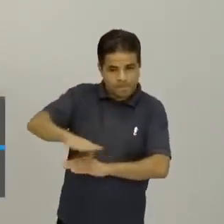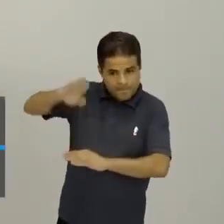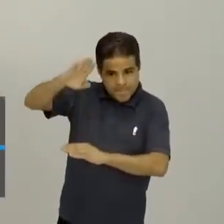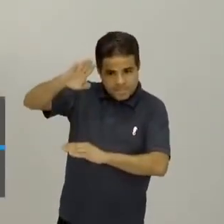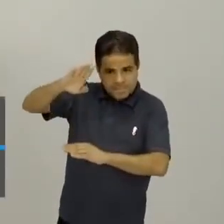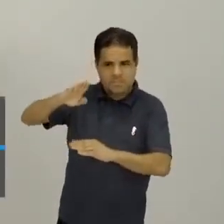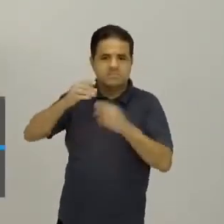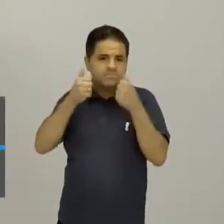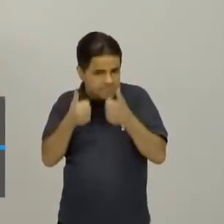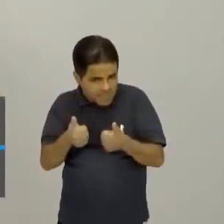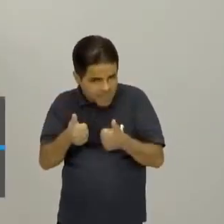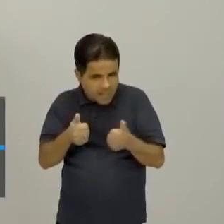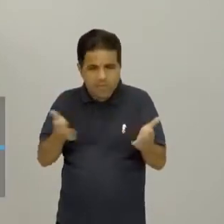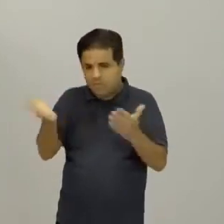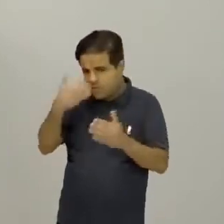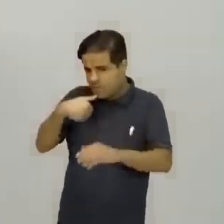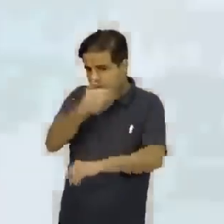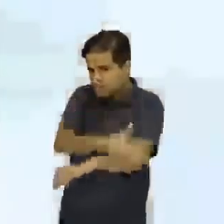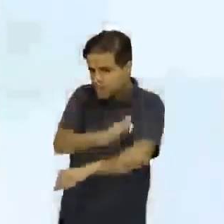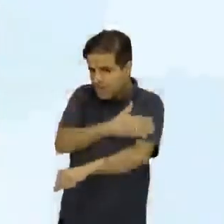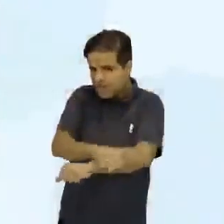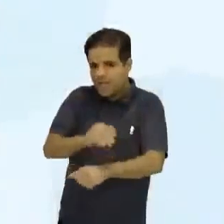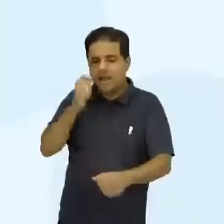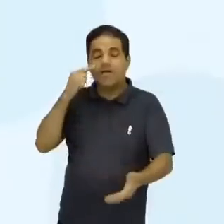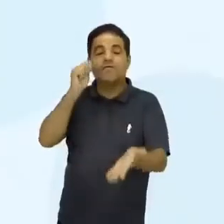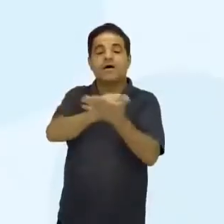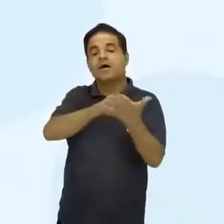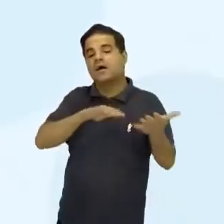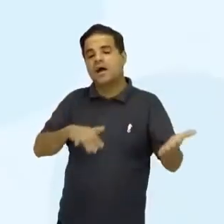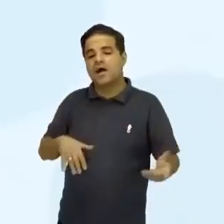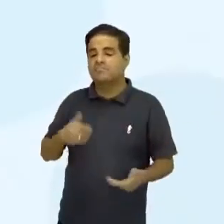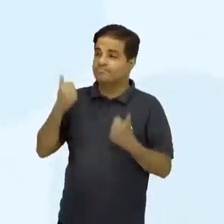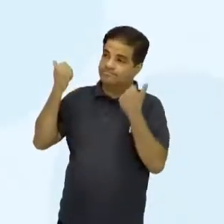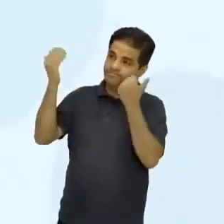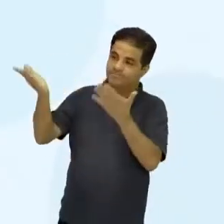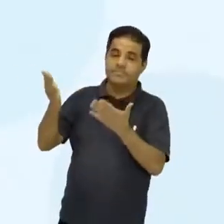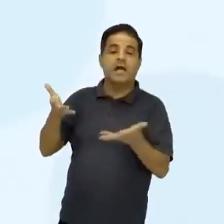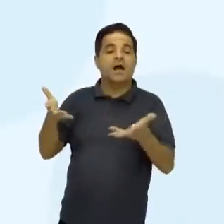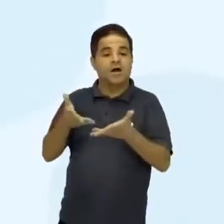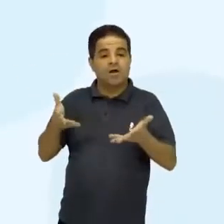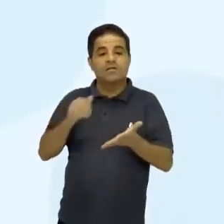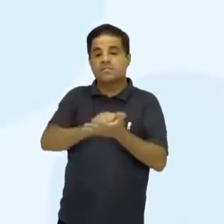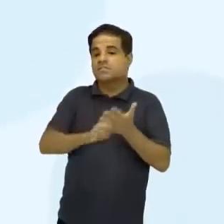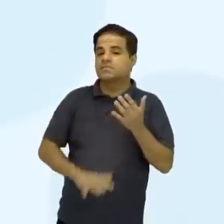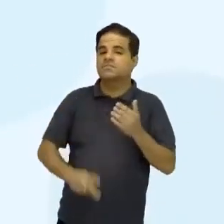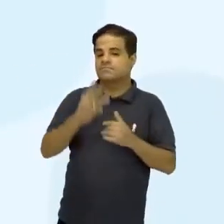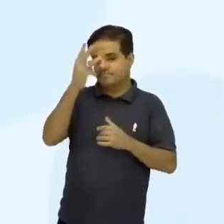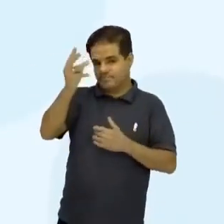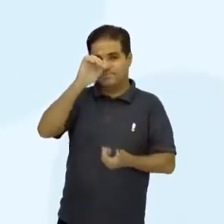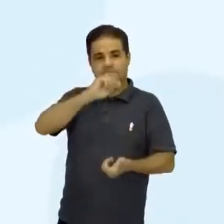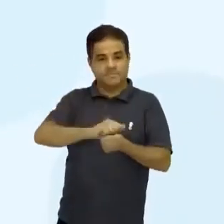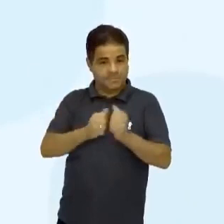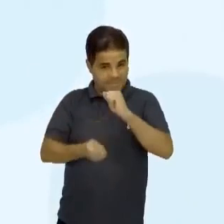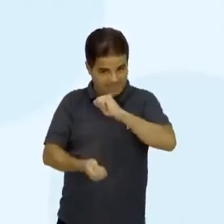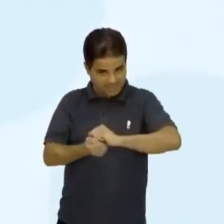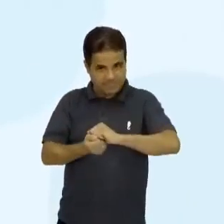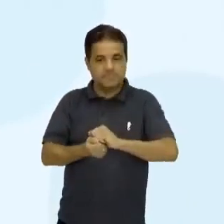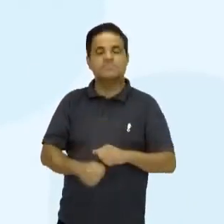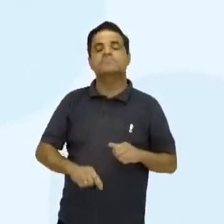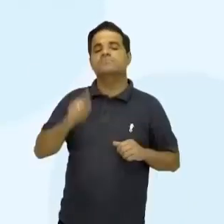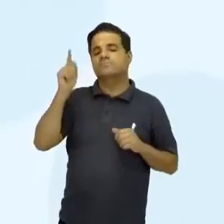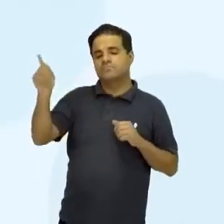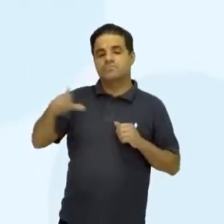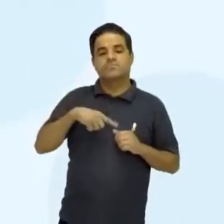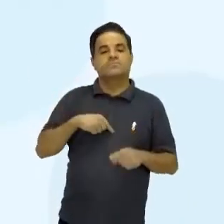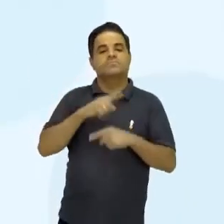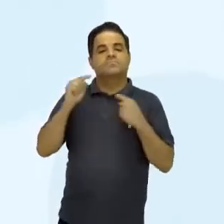treinar? Vamos fazer uma atividade? Então, vou colocar para vocês aí a atividade, pode colocar lá. Atividade 3, adaptada. Olha, agora a gente tem